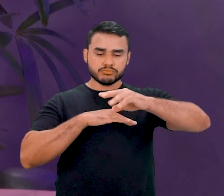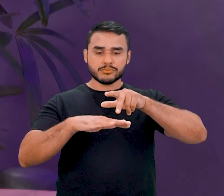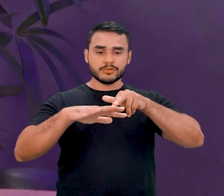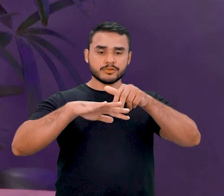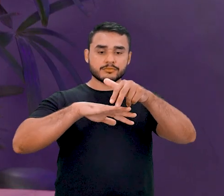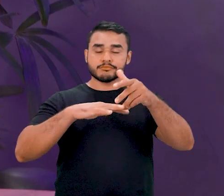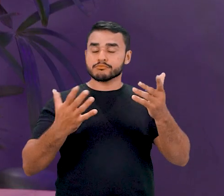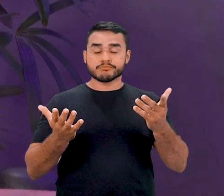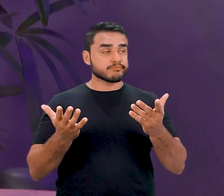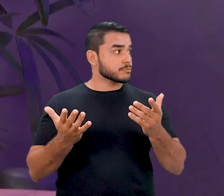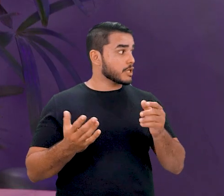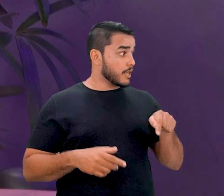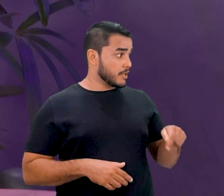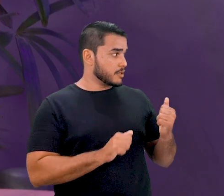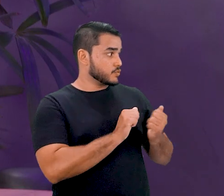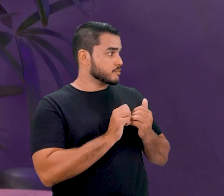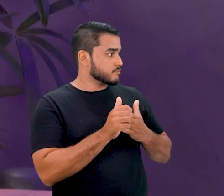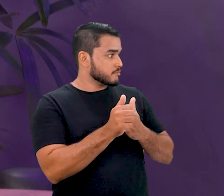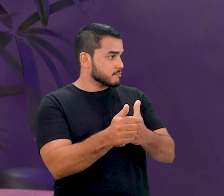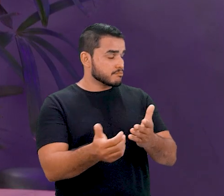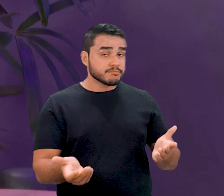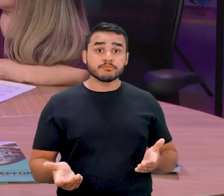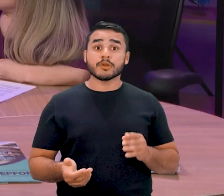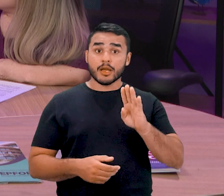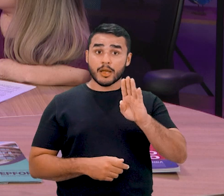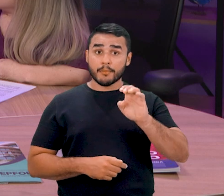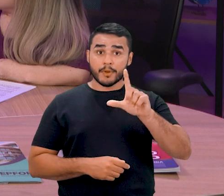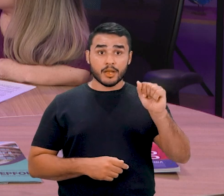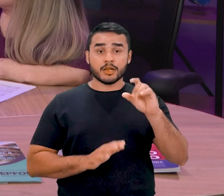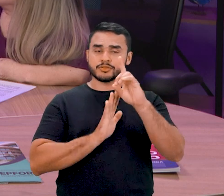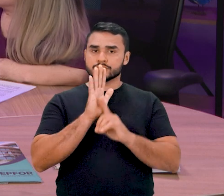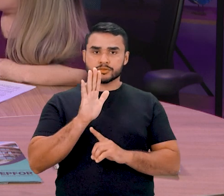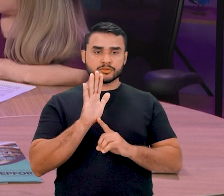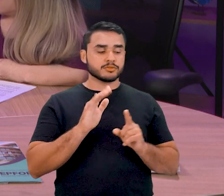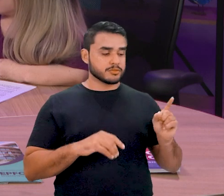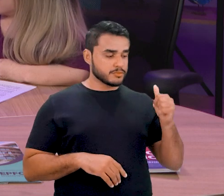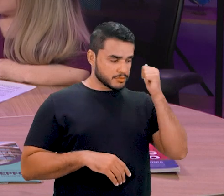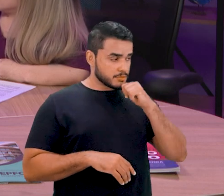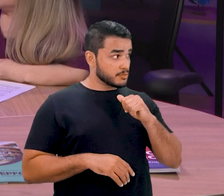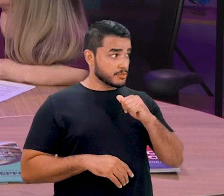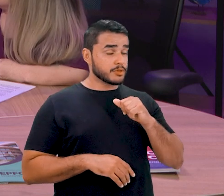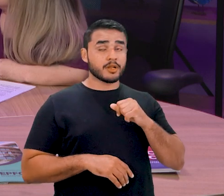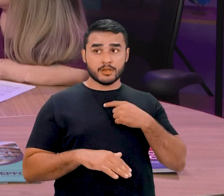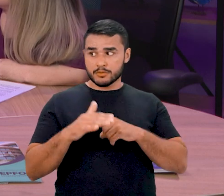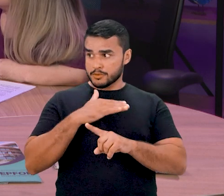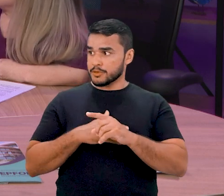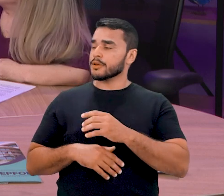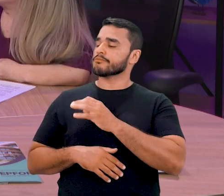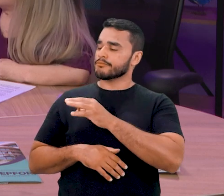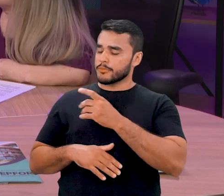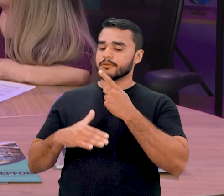que Bela pode estar e deve estar em todos os espaços. Isso. Quando a dona dela, Dona Estrela,